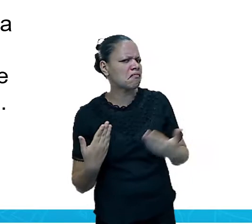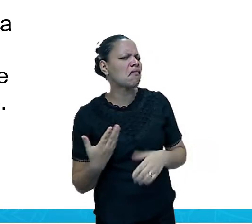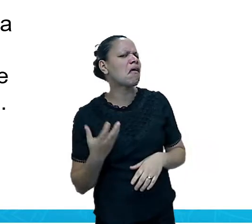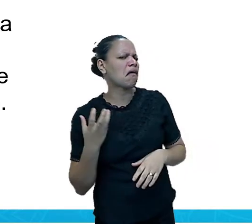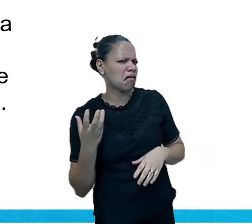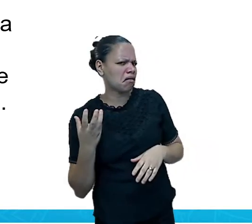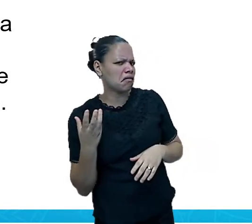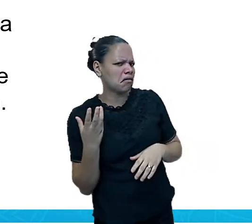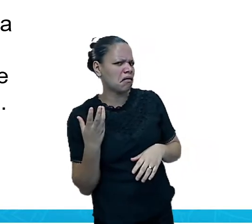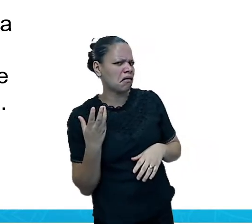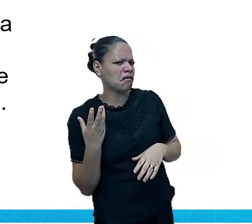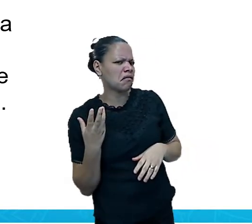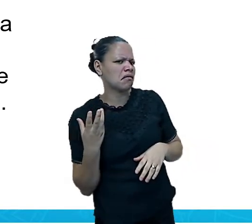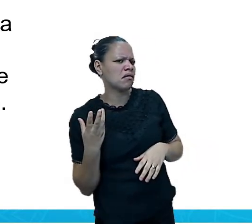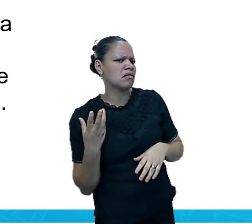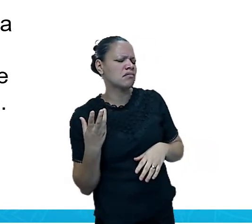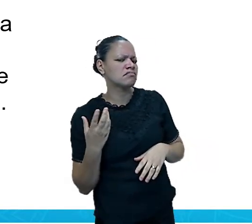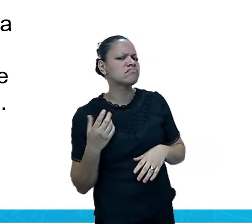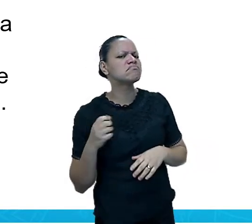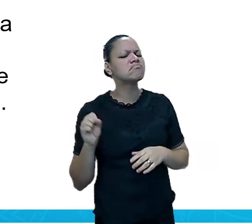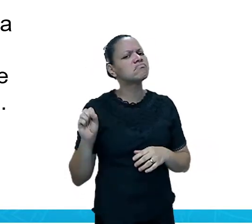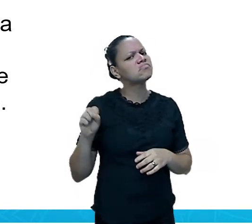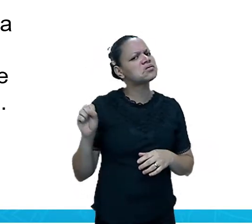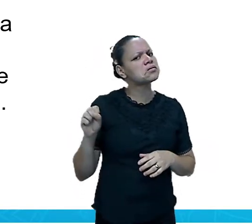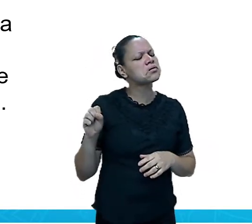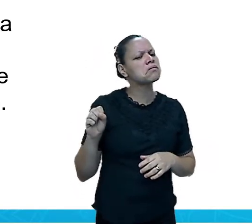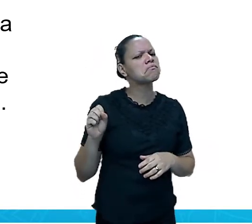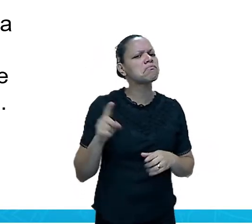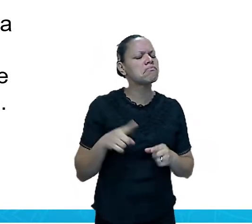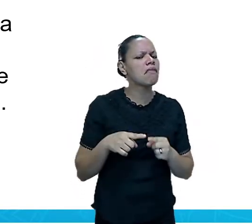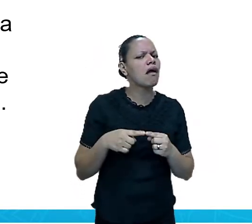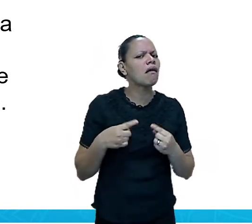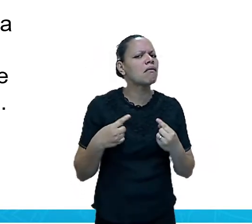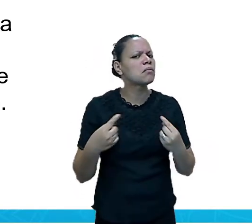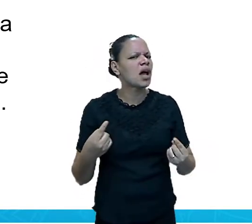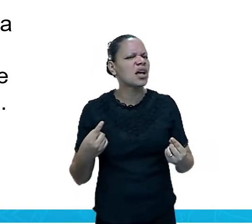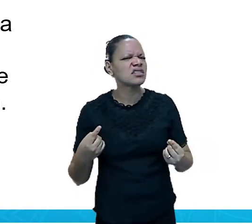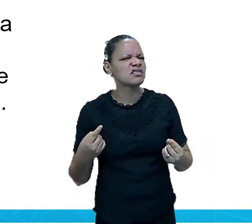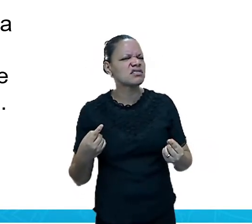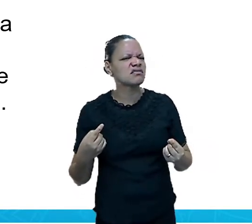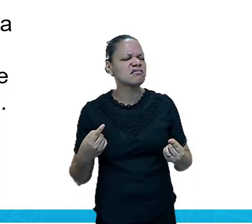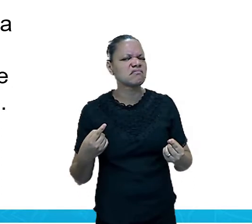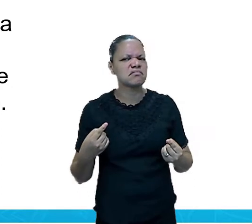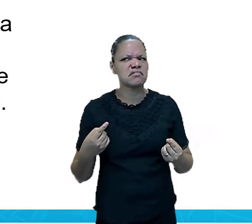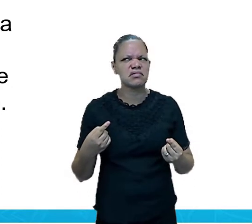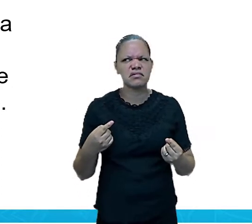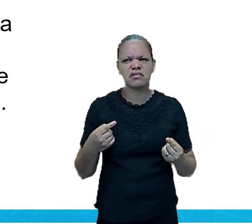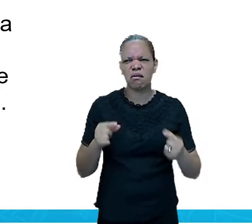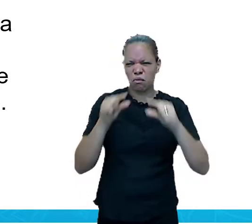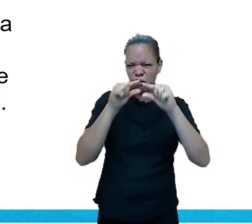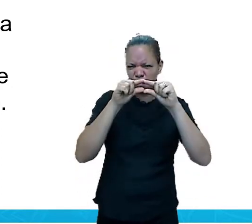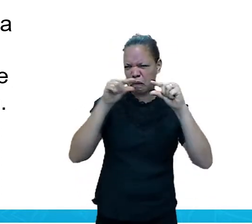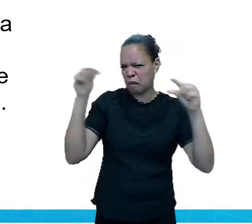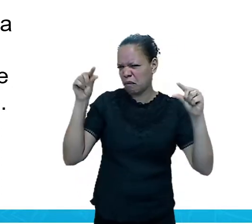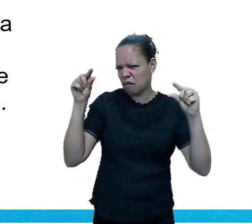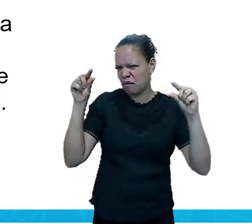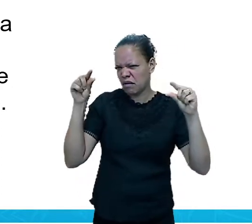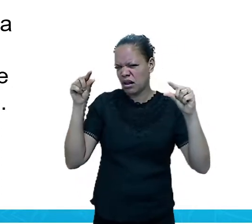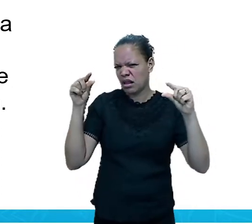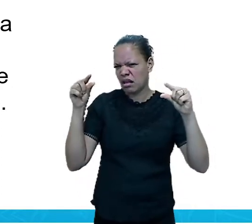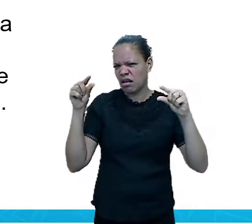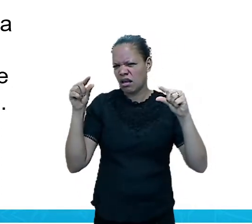isso também. Mas agora, se eu colocar aqui louvá-lo e apanhar o queijo, mas na verdade ela